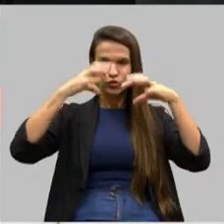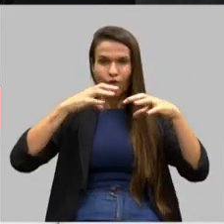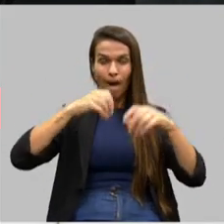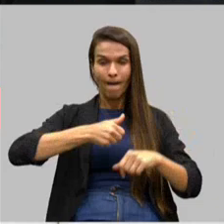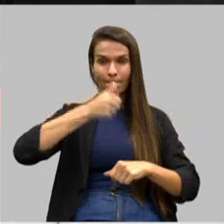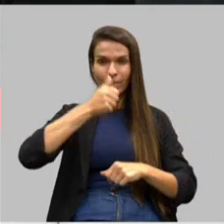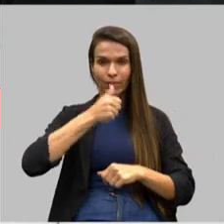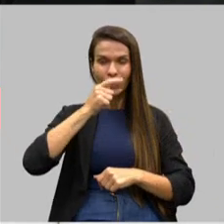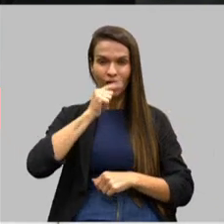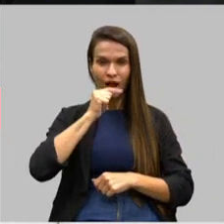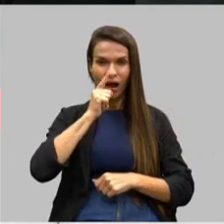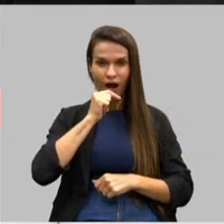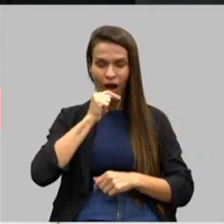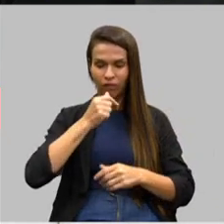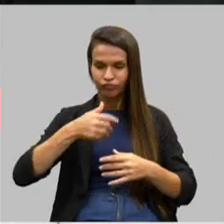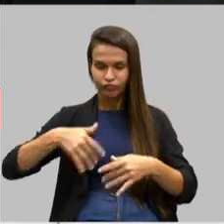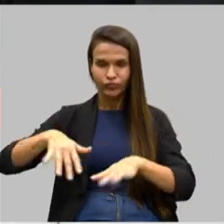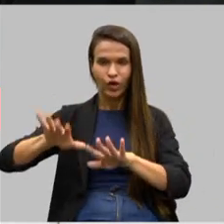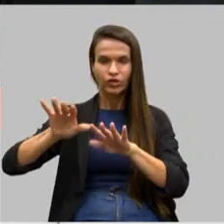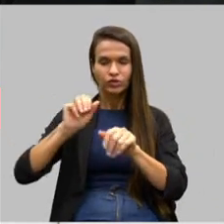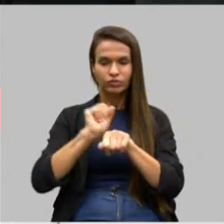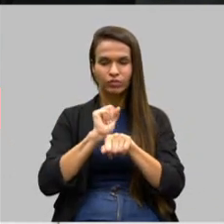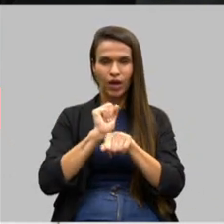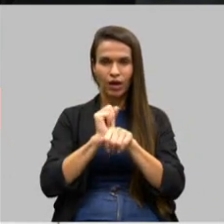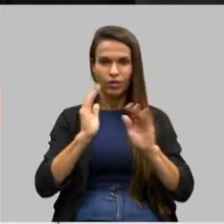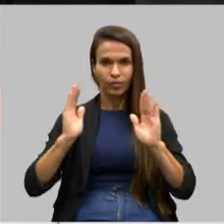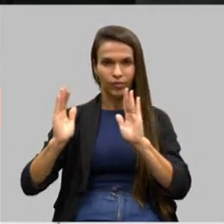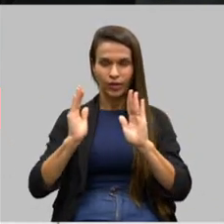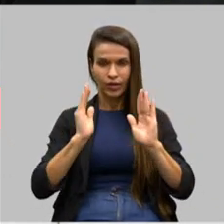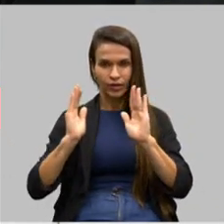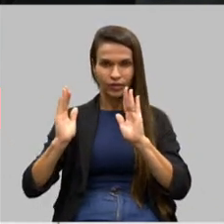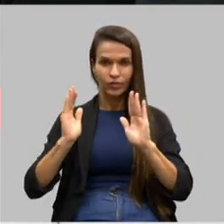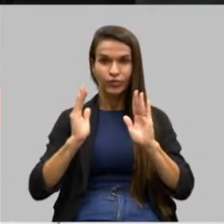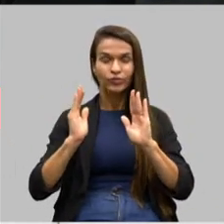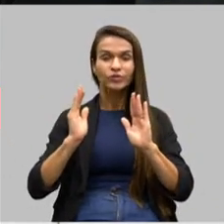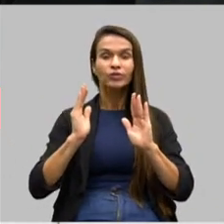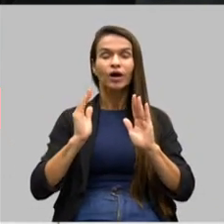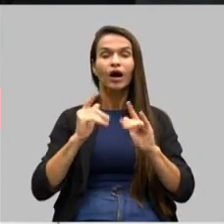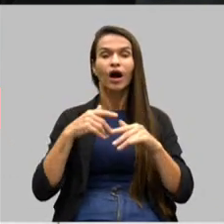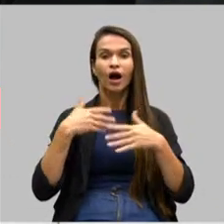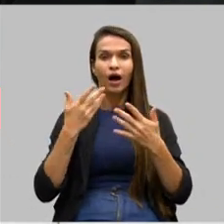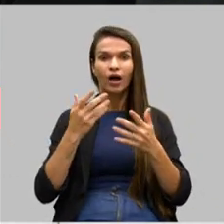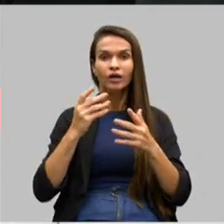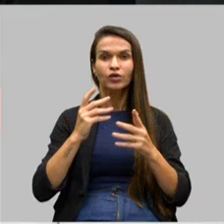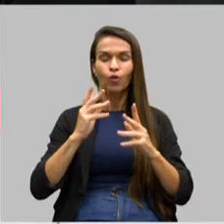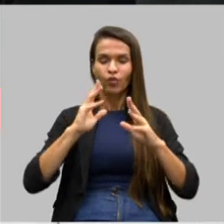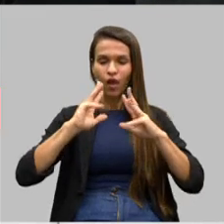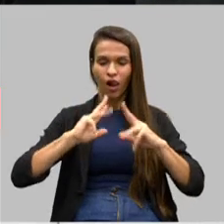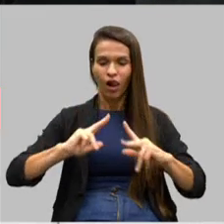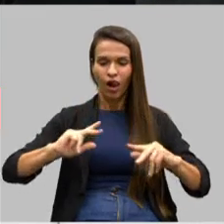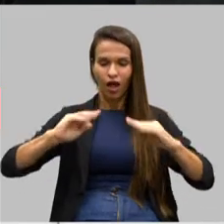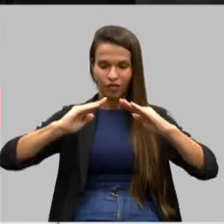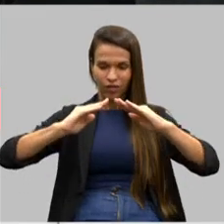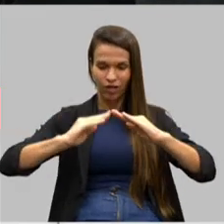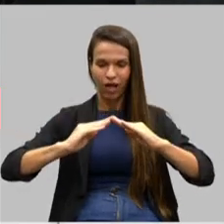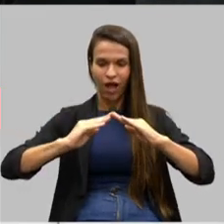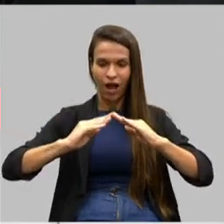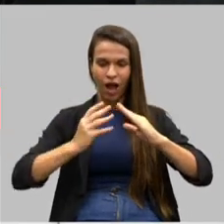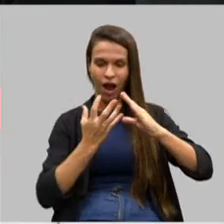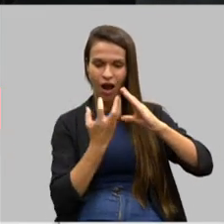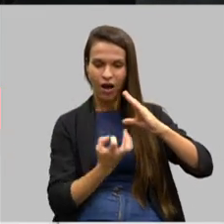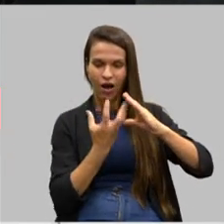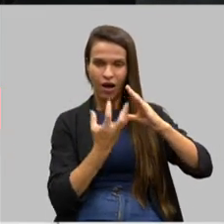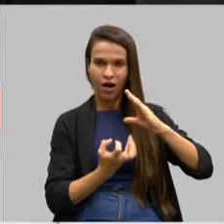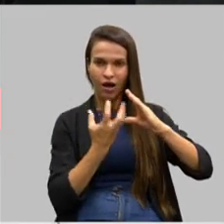cair, espera um tempo, e aí, quando lava o telhado, ela coleta essa água, e